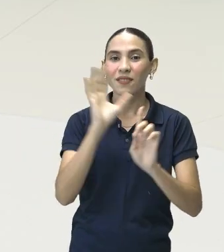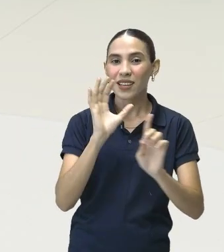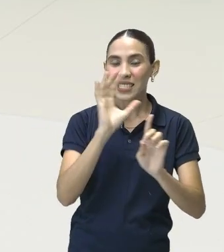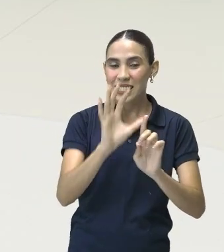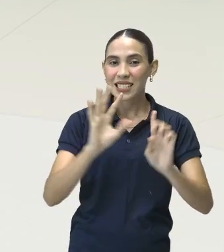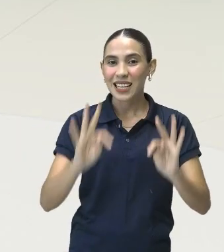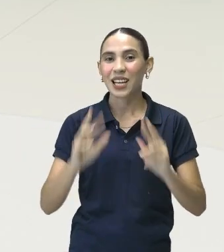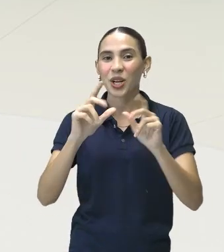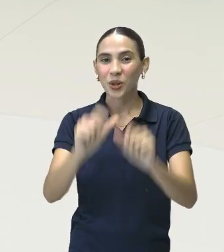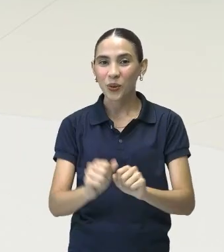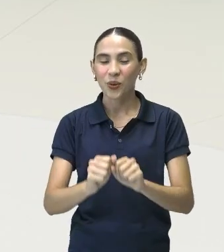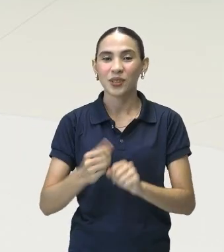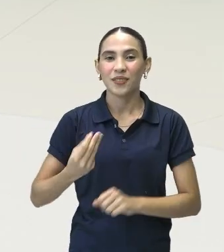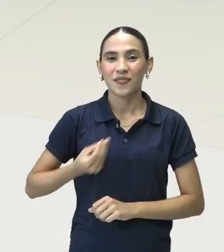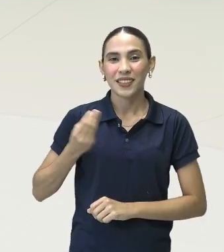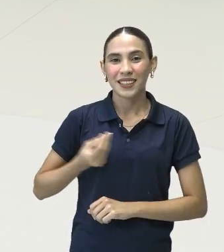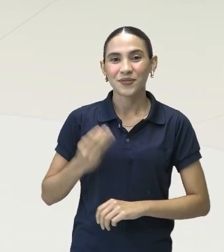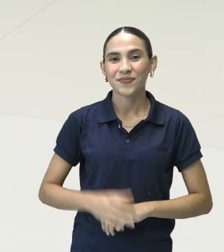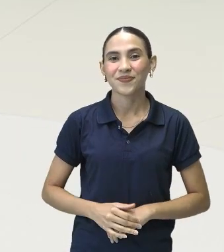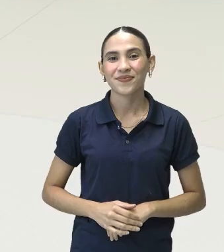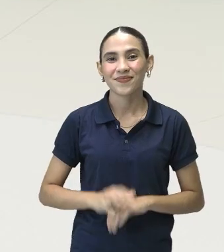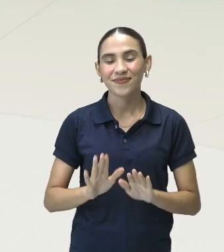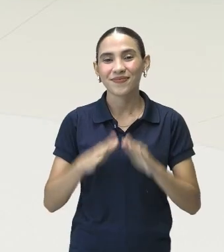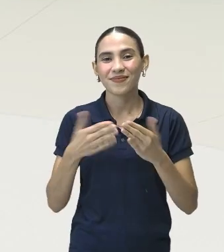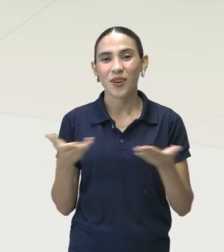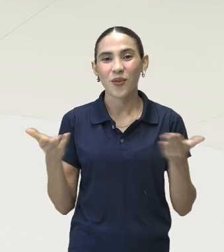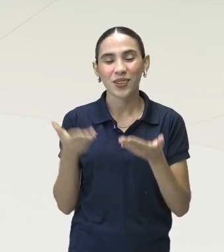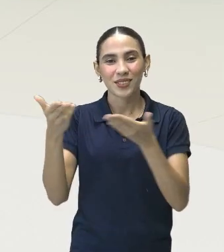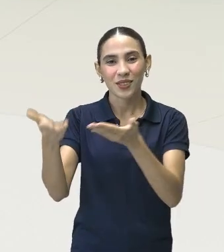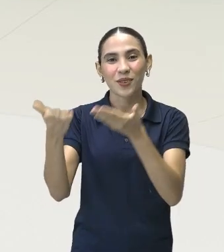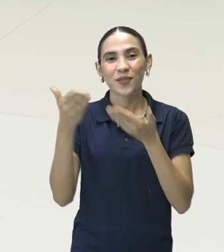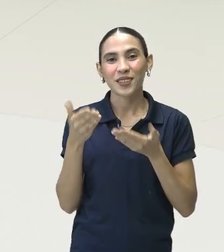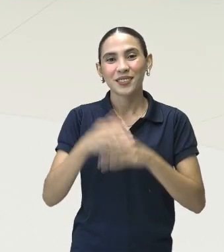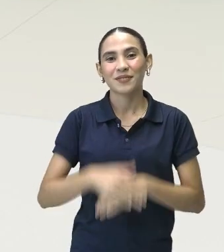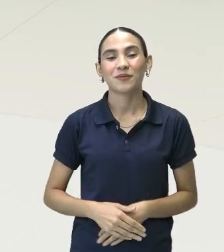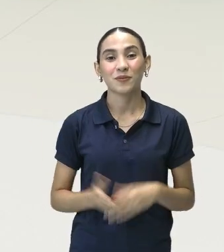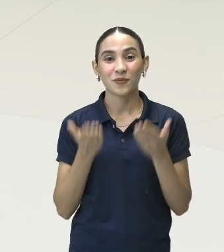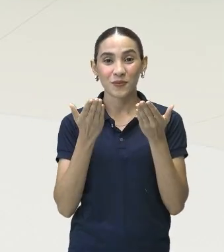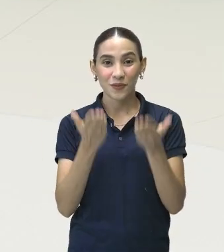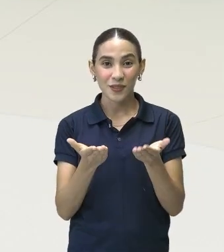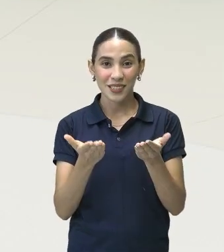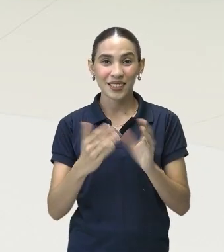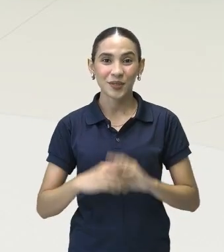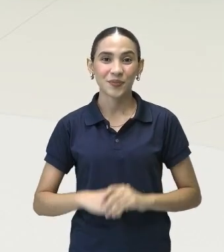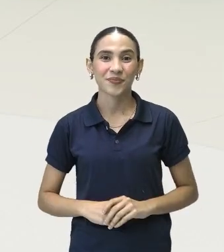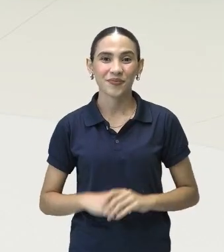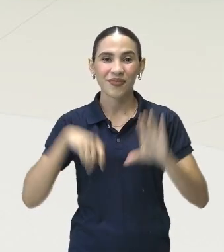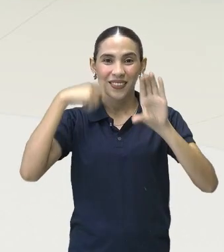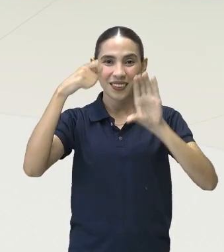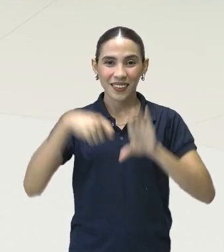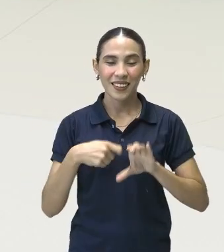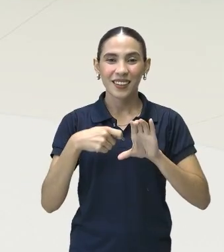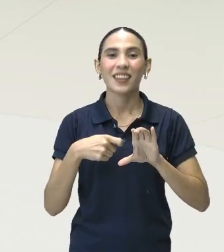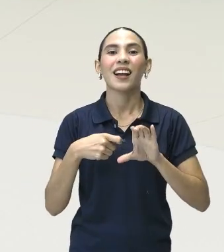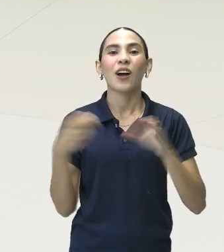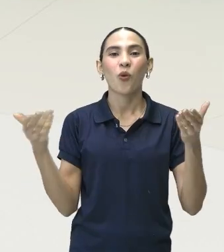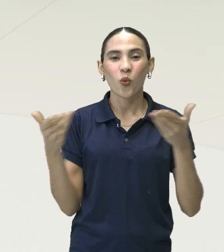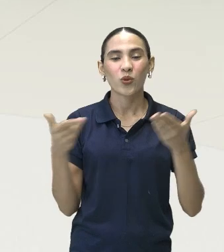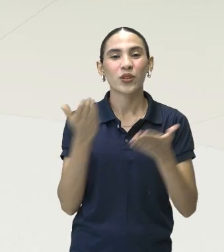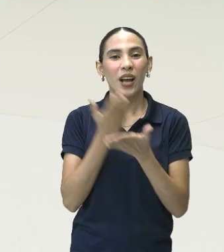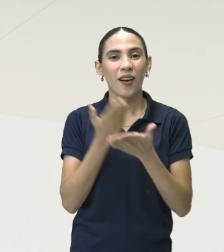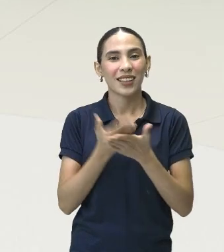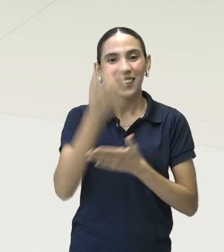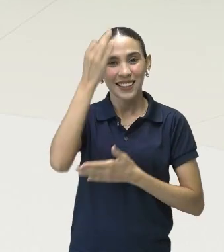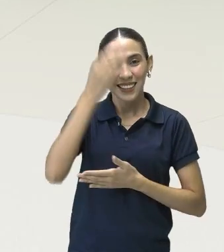em todos os seres vivos. Então, é sobre isso que eu convido vocês a assistirem a nossa aula e